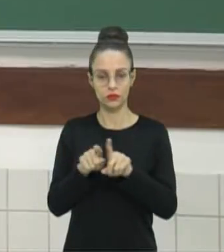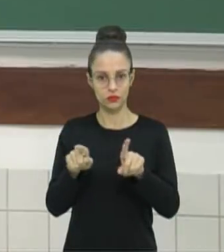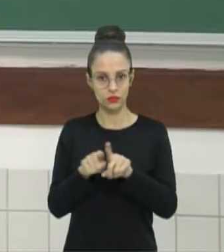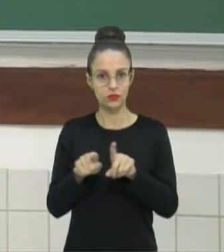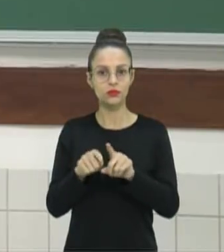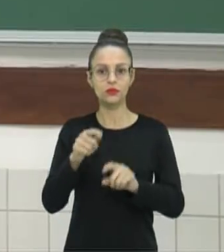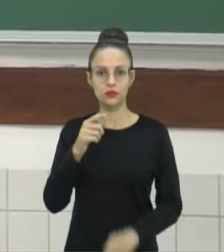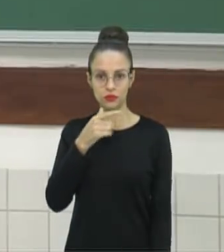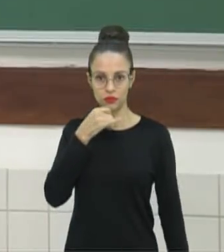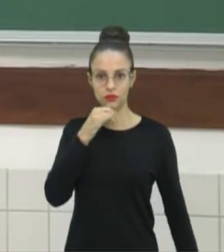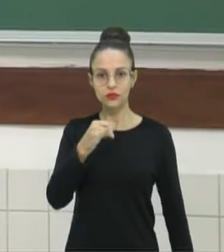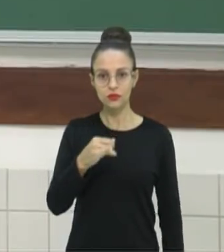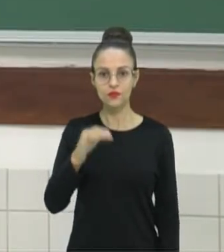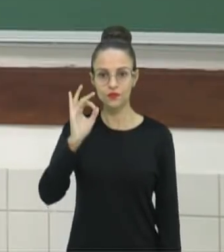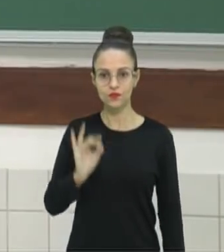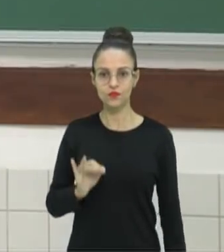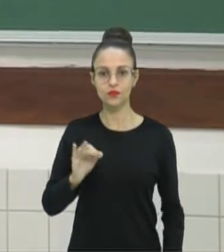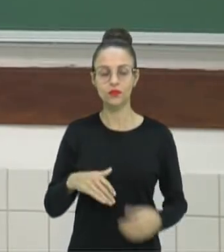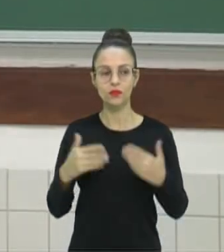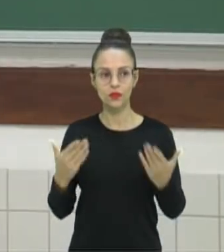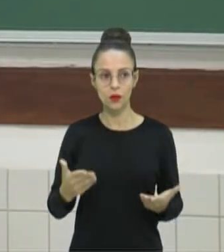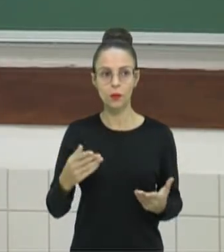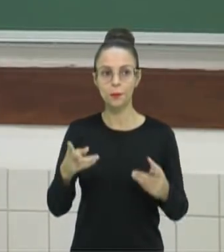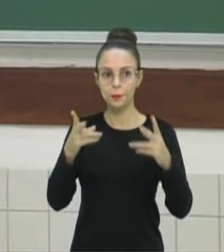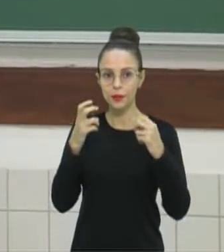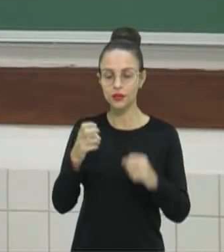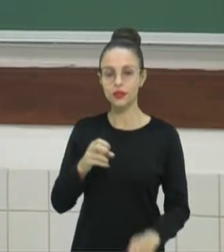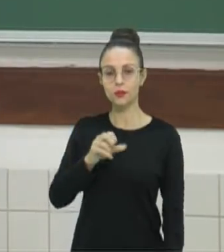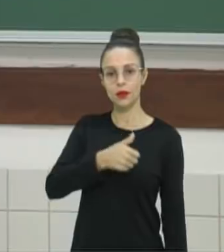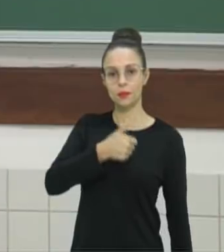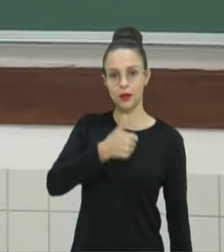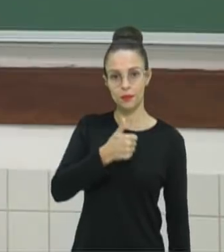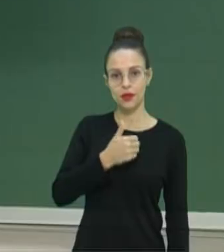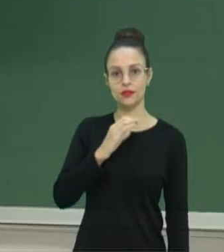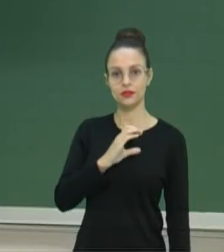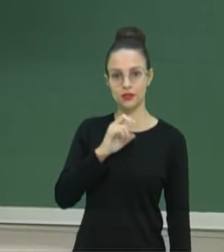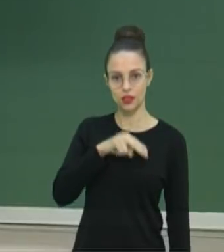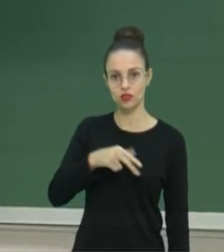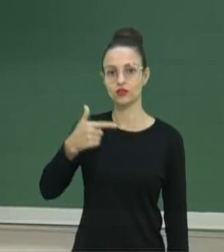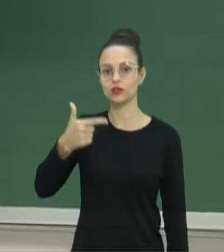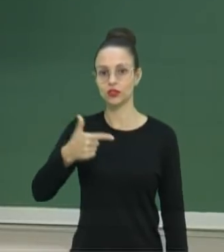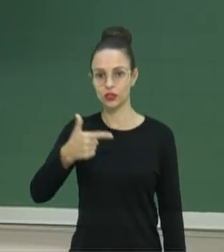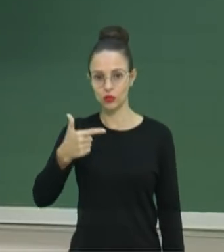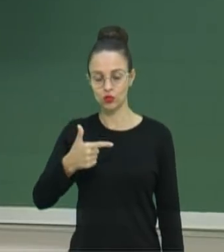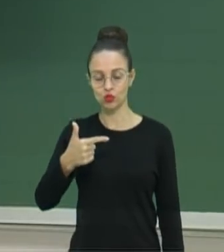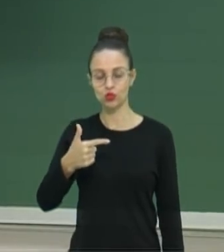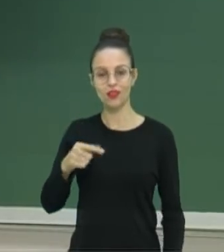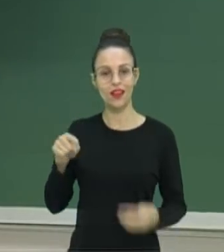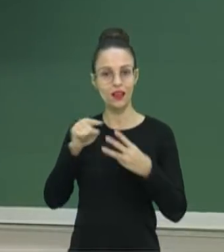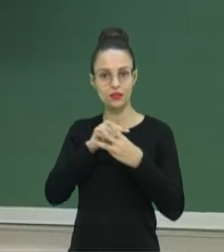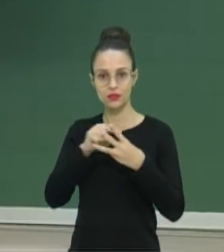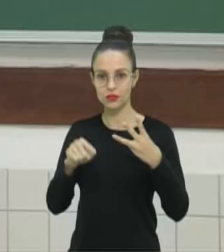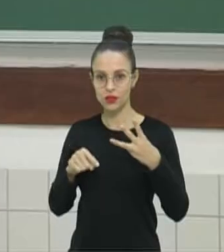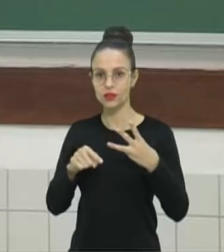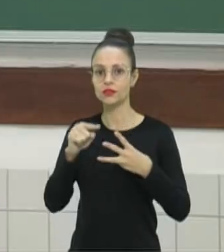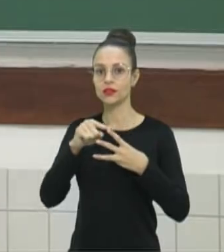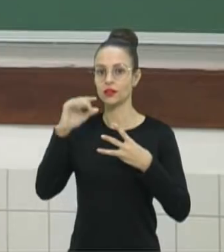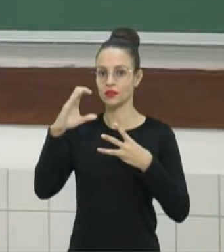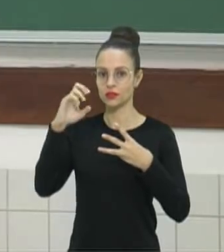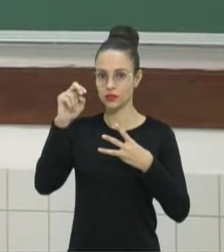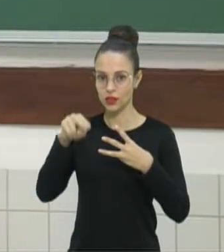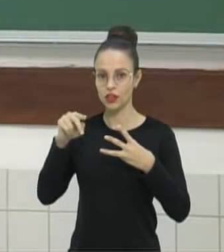Energia elástica, certo? Então perceba que na primeira imagem cinética, na segunda imagem é as três energias,